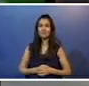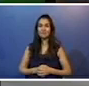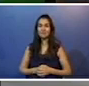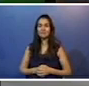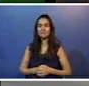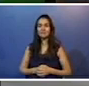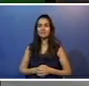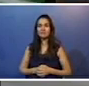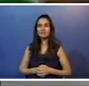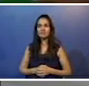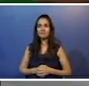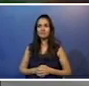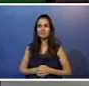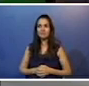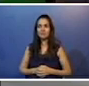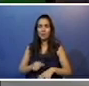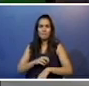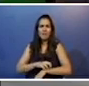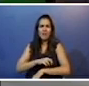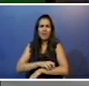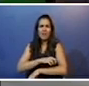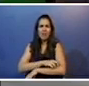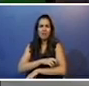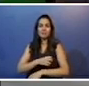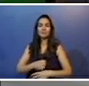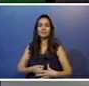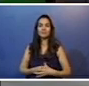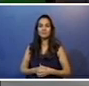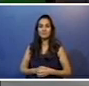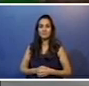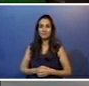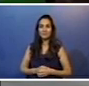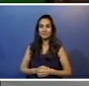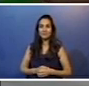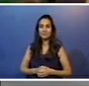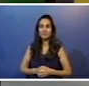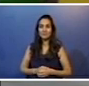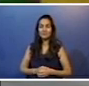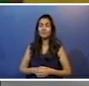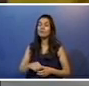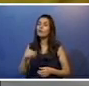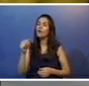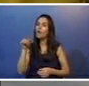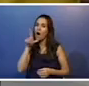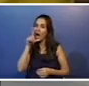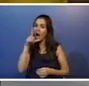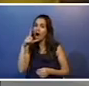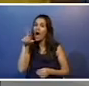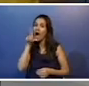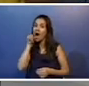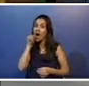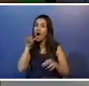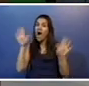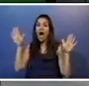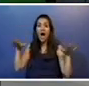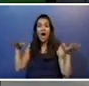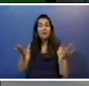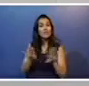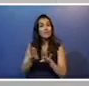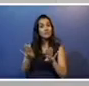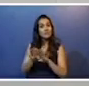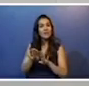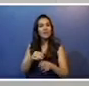esses parasitas no corpo dele. Ok? Então, as aves também ajudam no controle